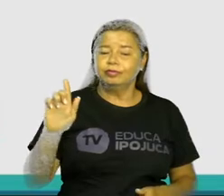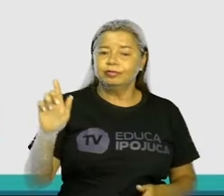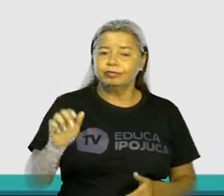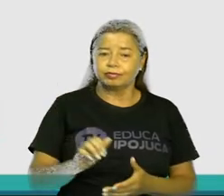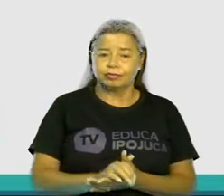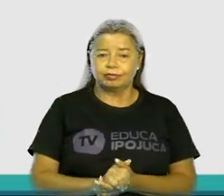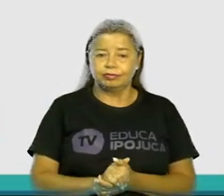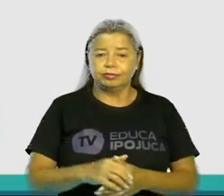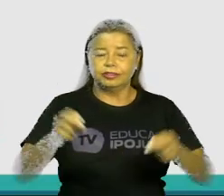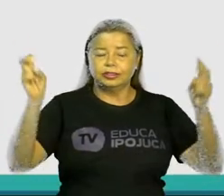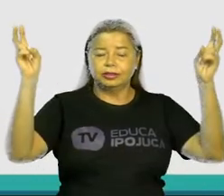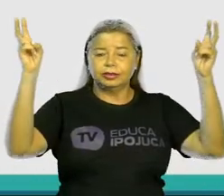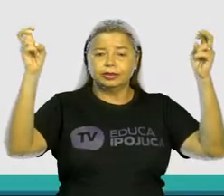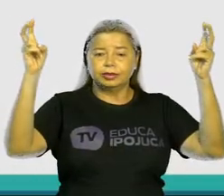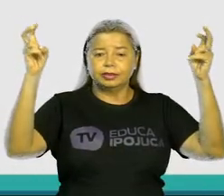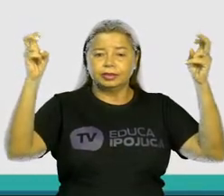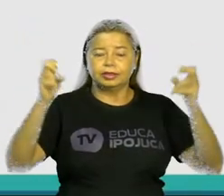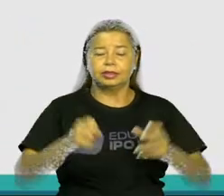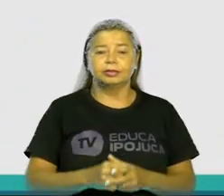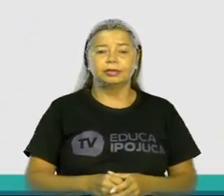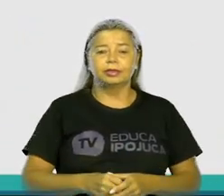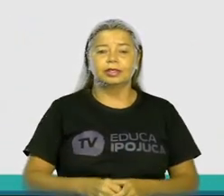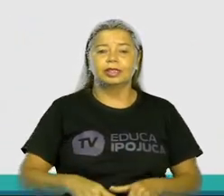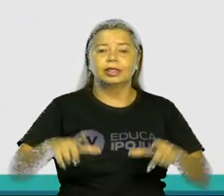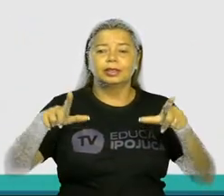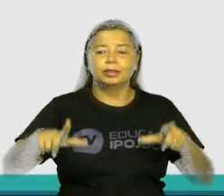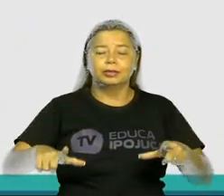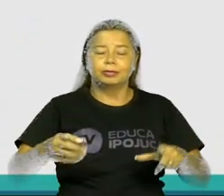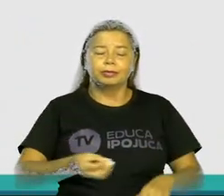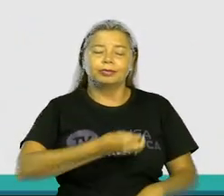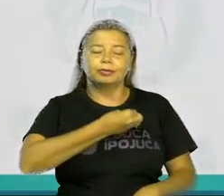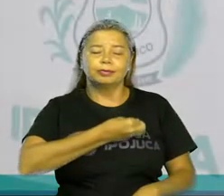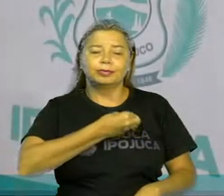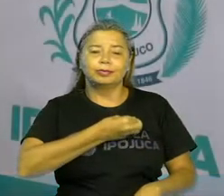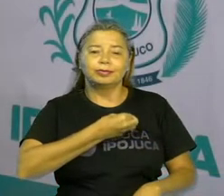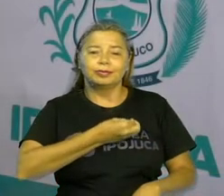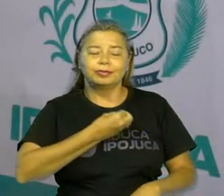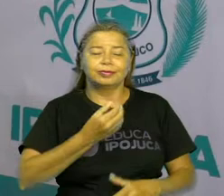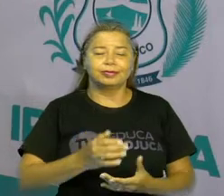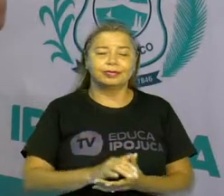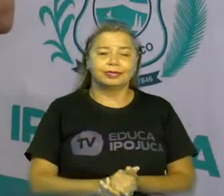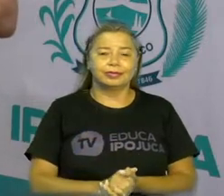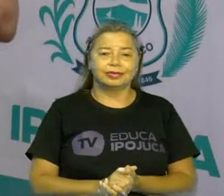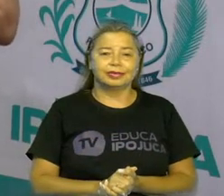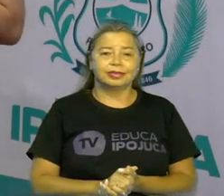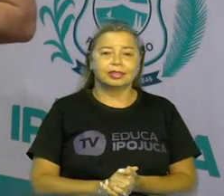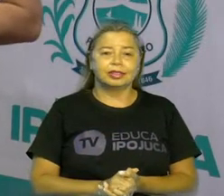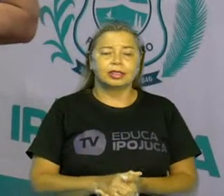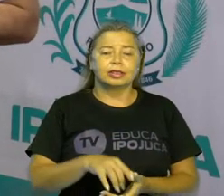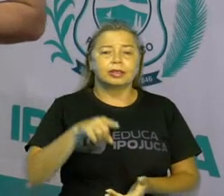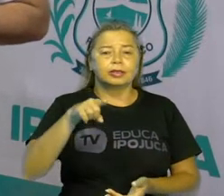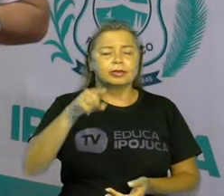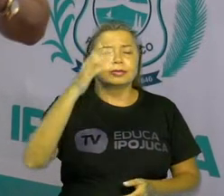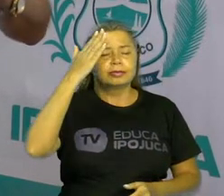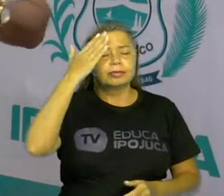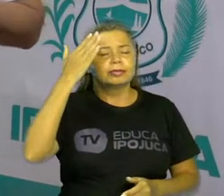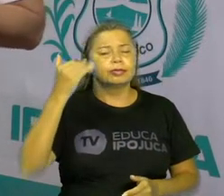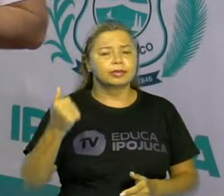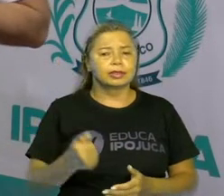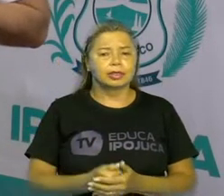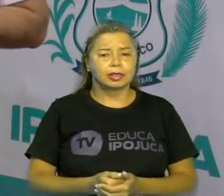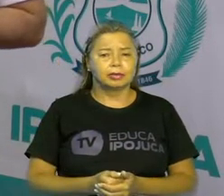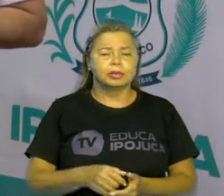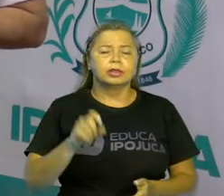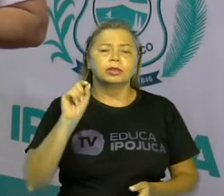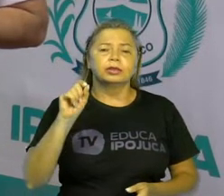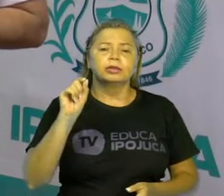iremos falar sobre lugares de vivências. Isso mesmo! E vocês sabem, crianças, o que